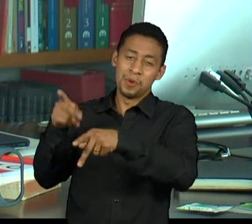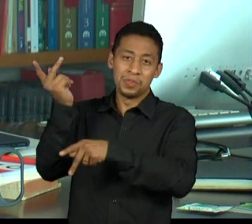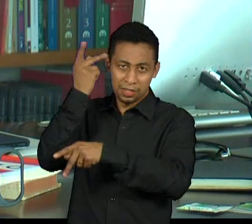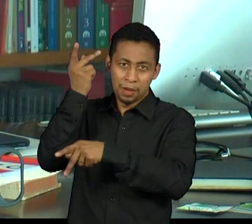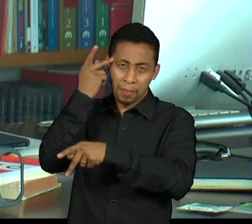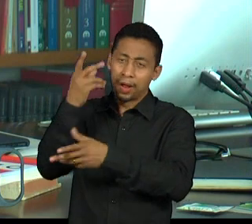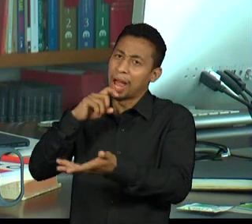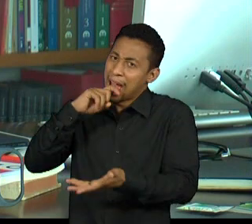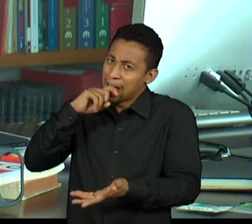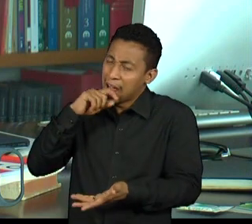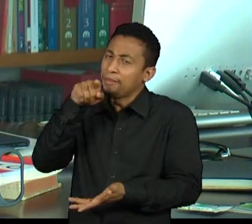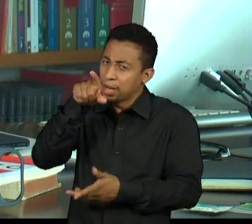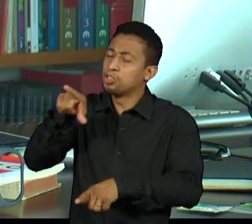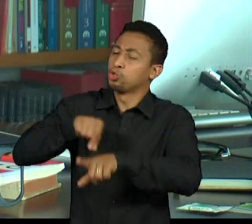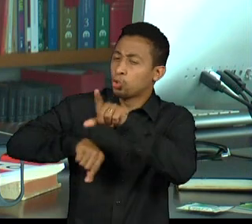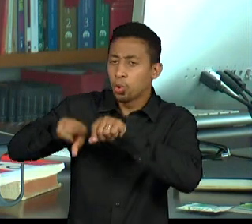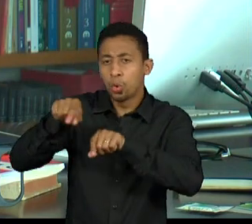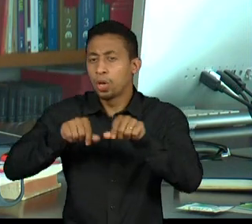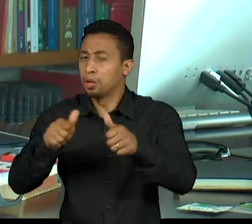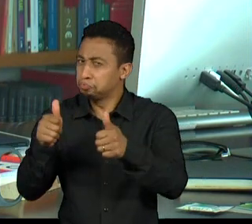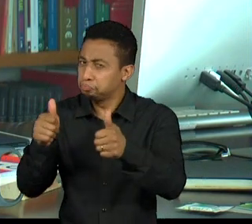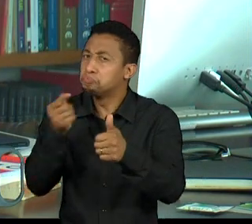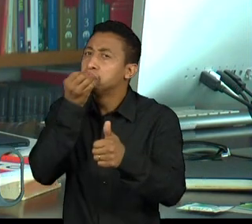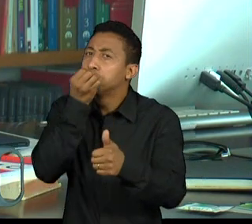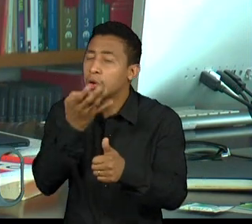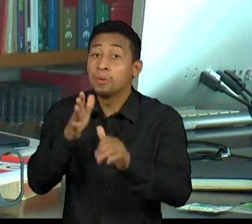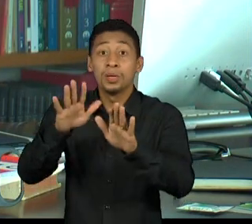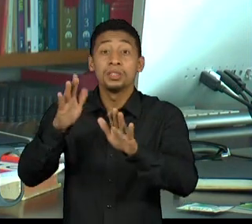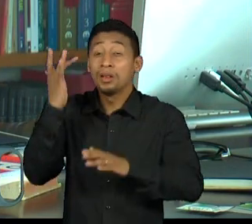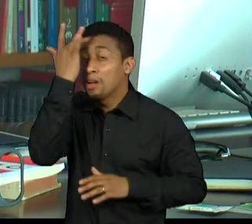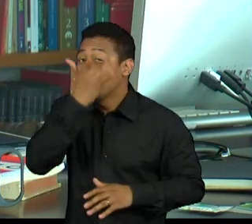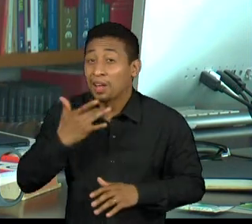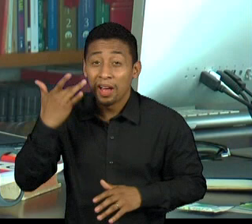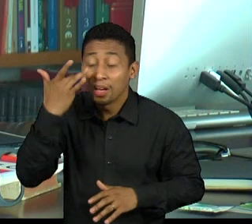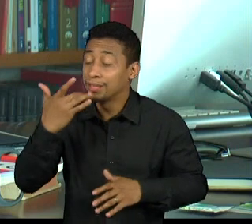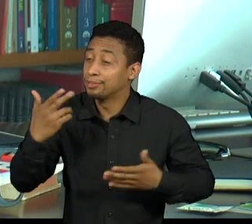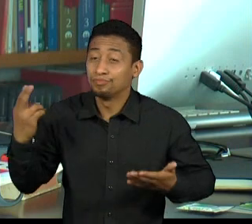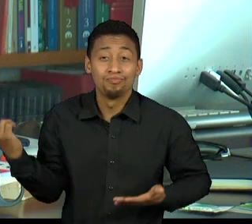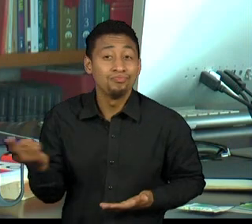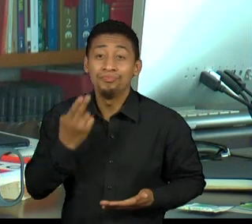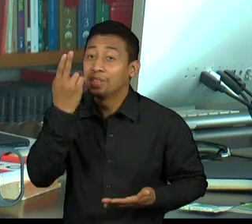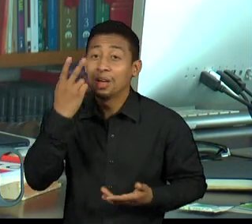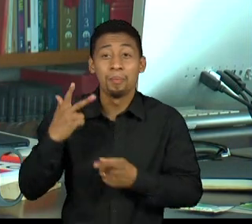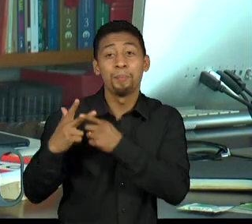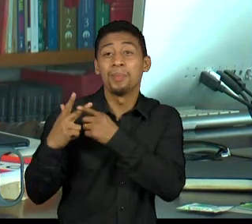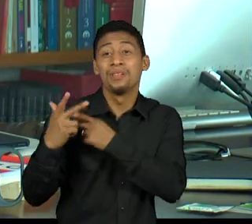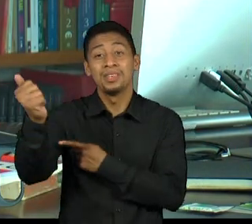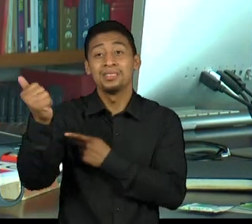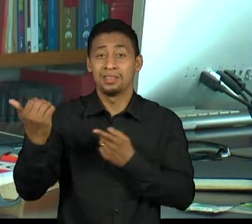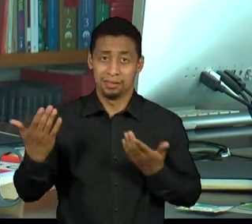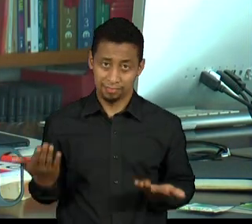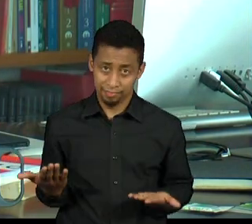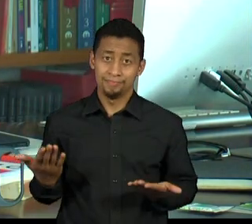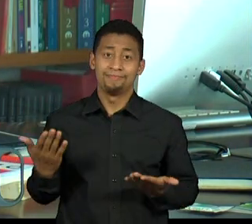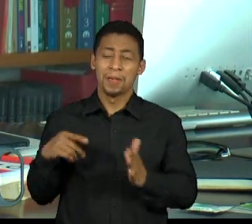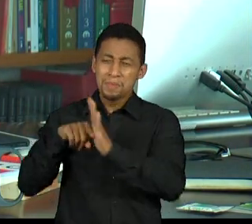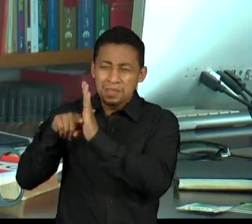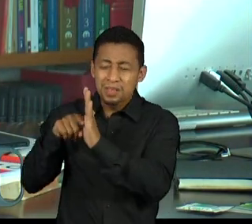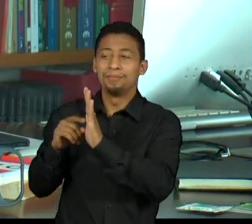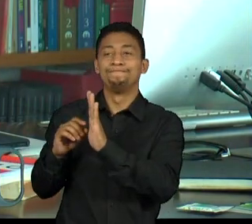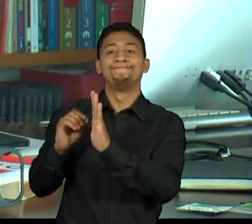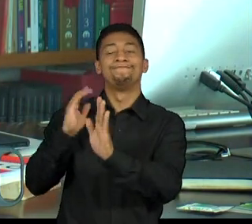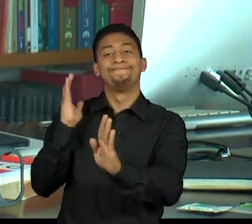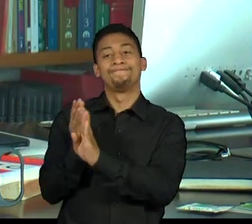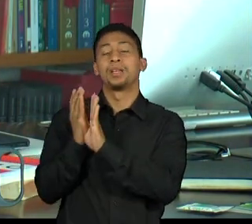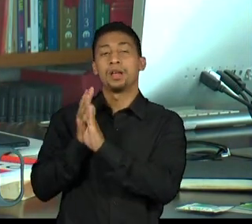candidatos, mas eu achei que ele não tinha chance, e realmente não tinha, né? Então, como descobrimos, então foi um risco,